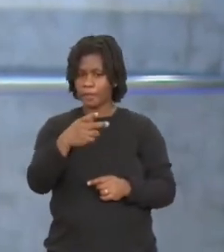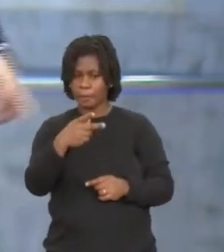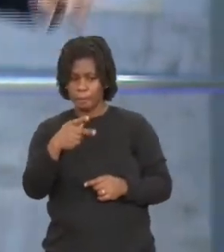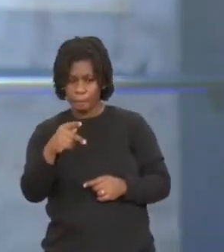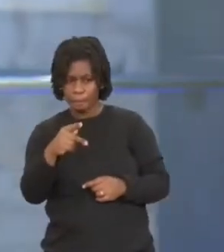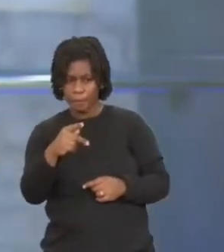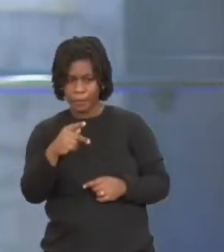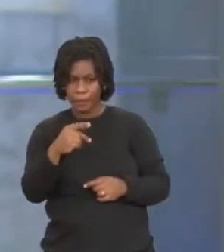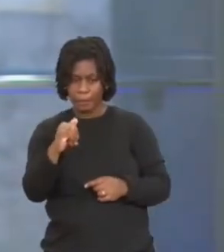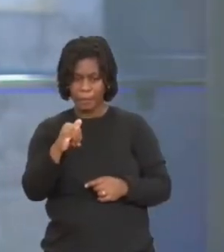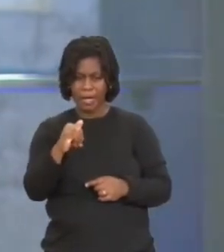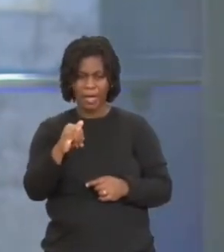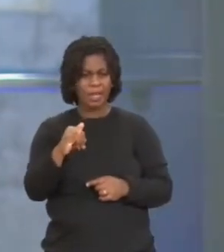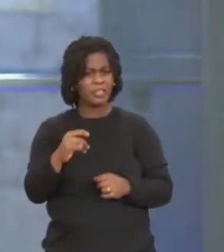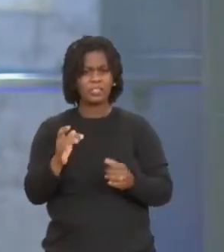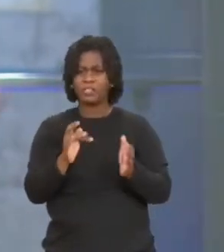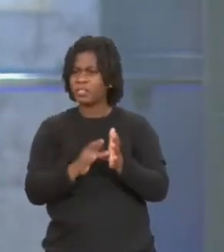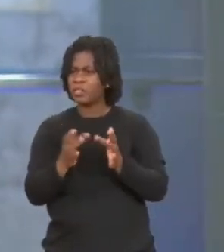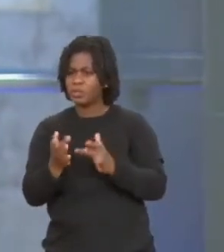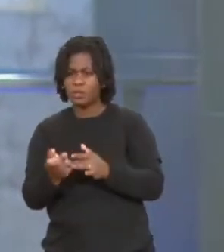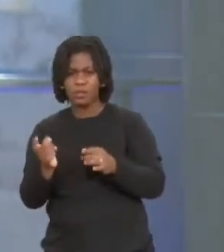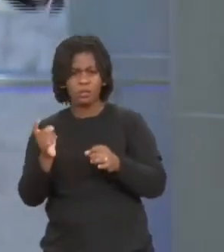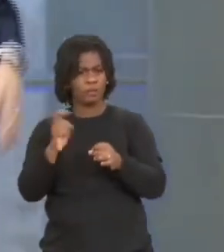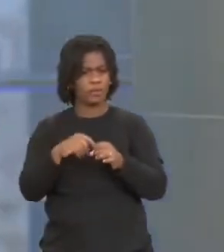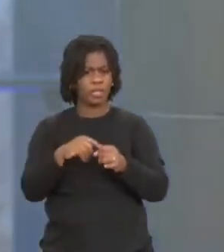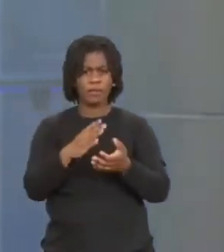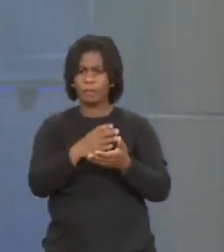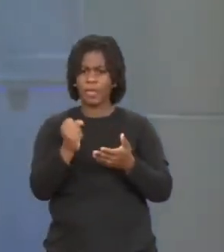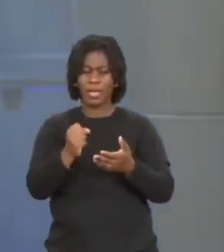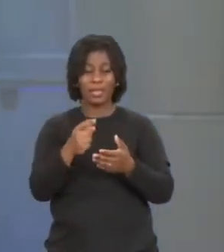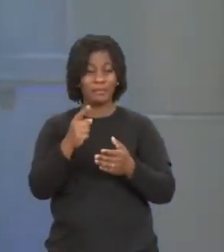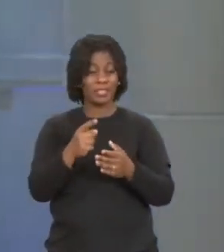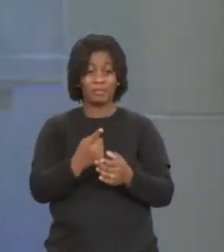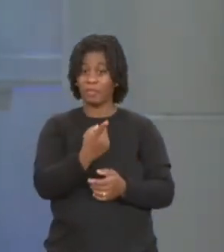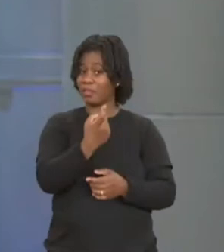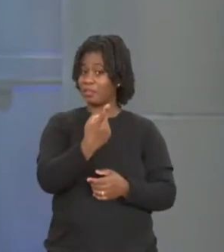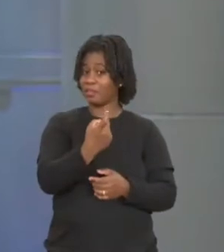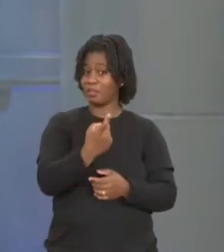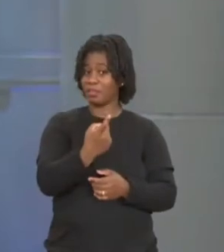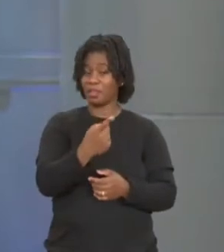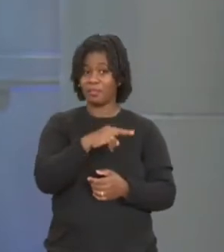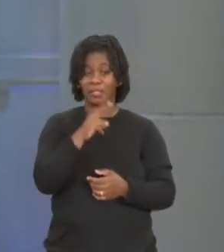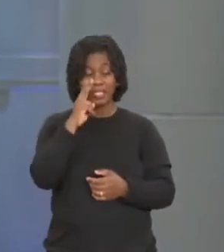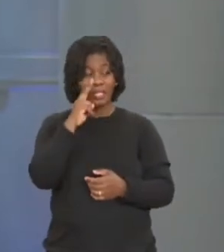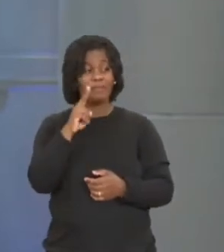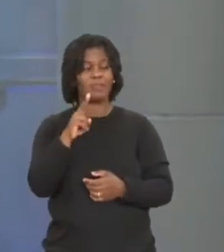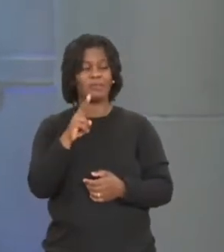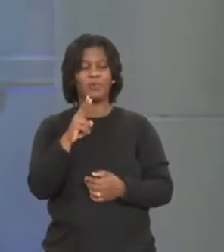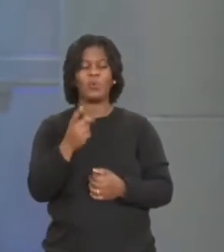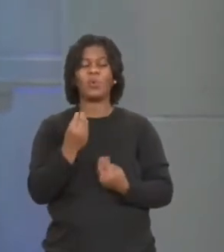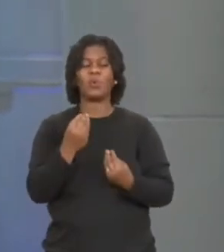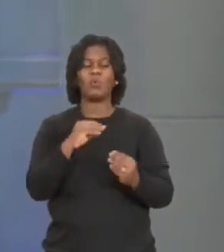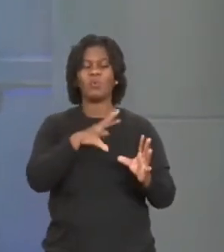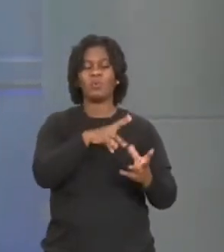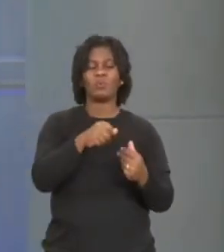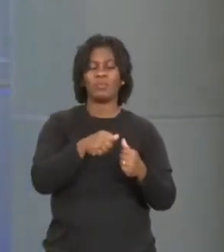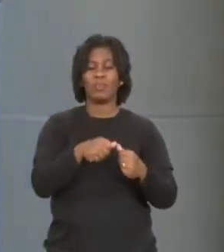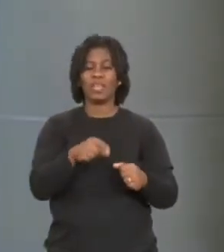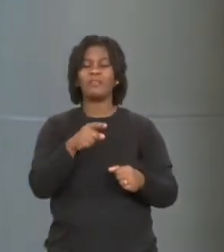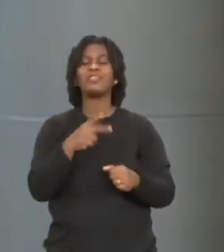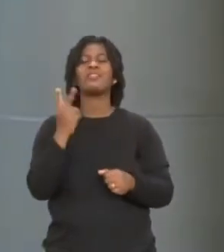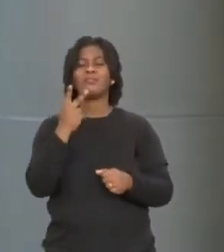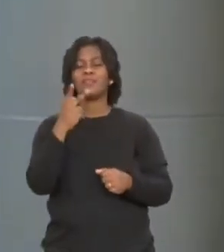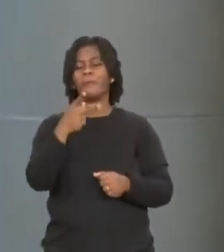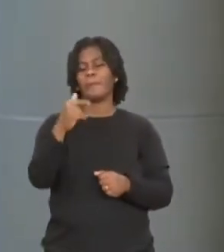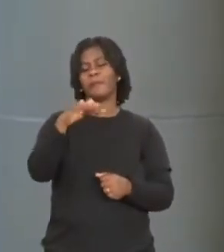vai desaparecer. Daqui a pouquinho Jesus está voltando e não vai ter mais ninguém no seu pé. Aí você vai ver como é que vai ficar esse mundo. Aí você vai dar valor à sua mãe, a